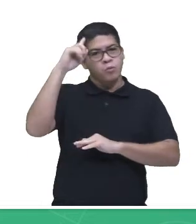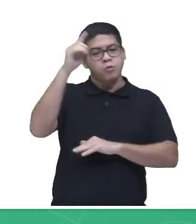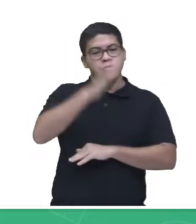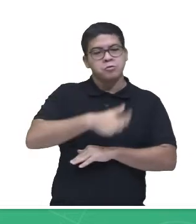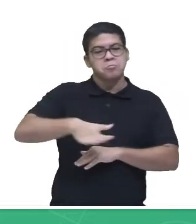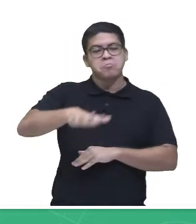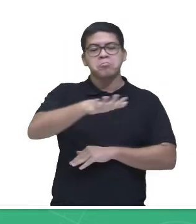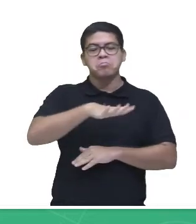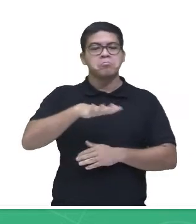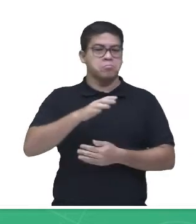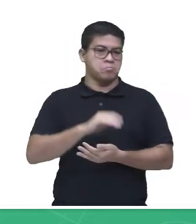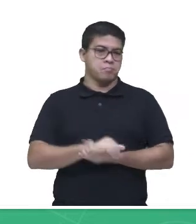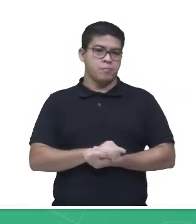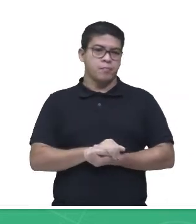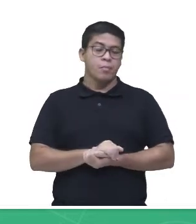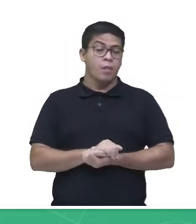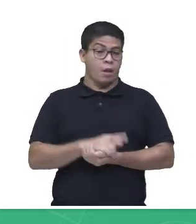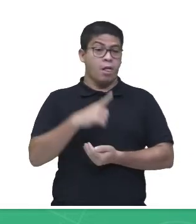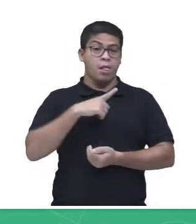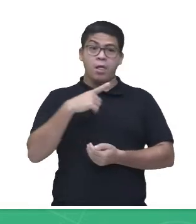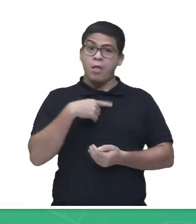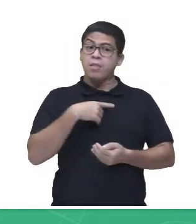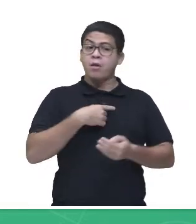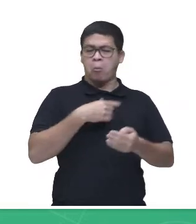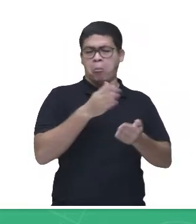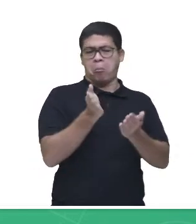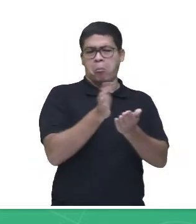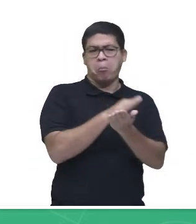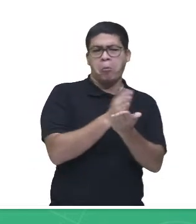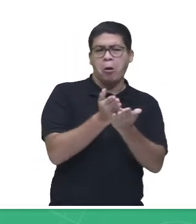Com variações,